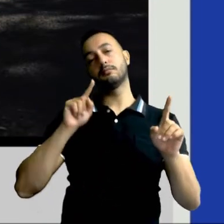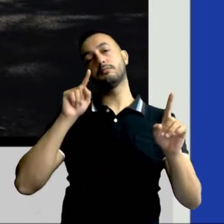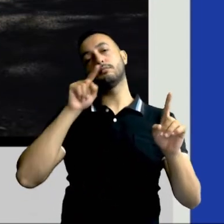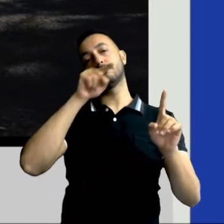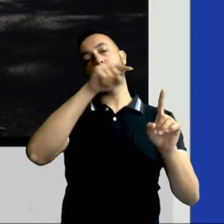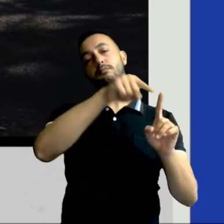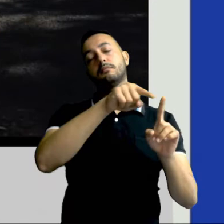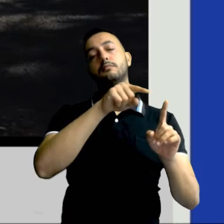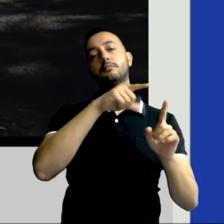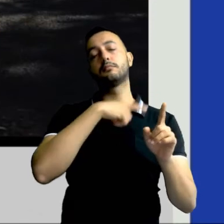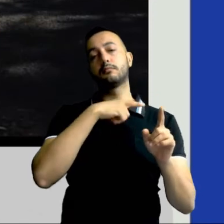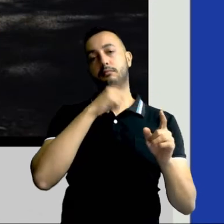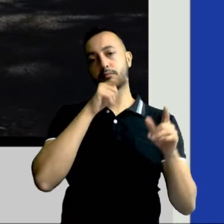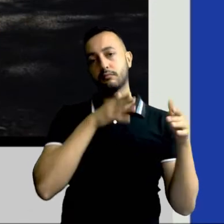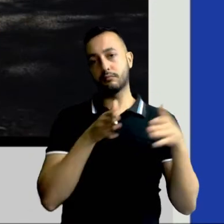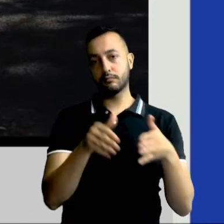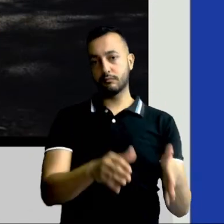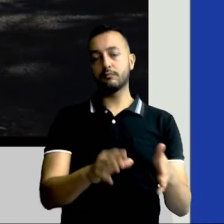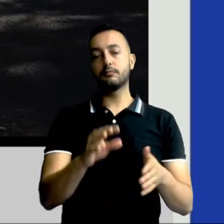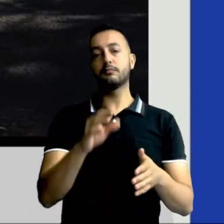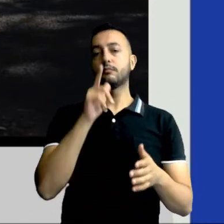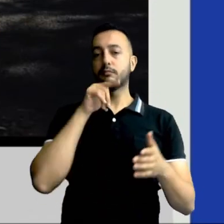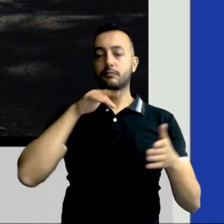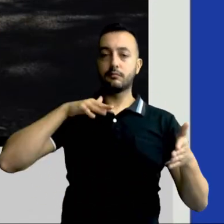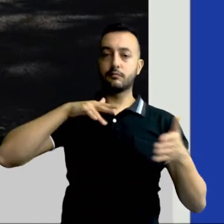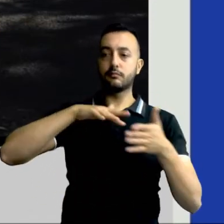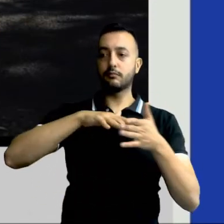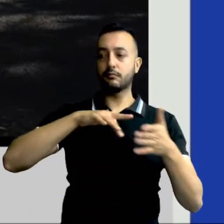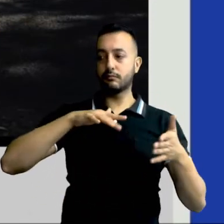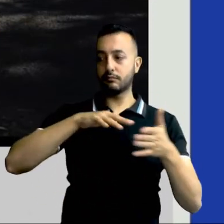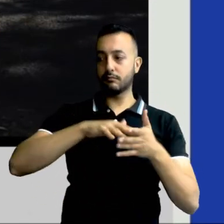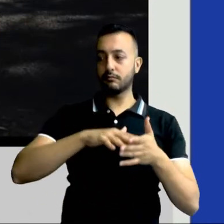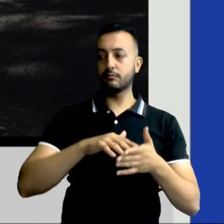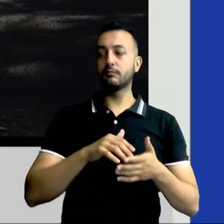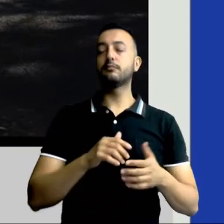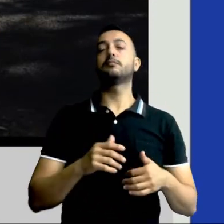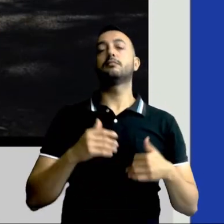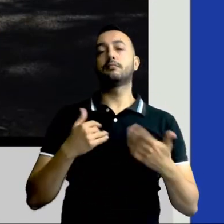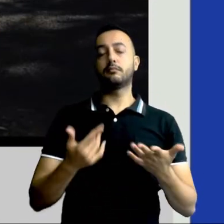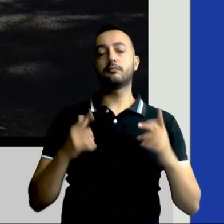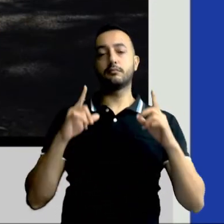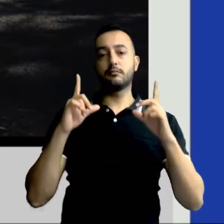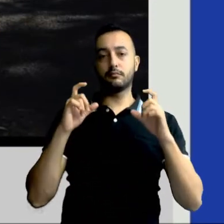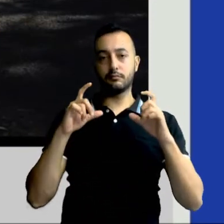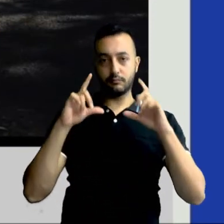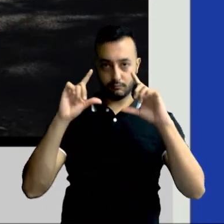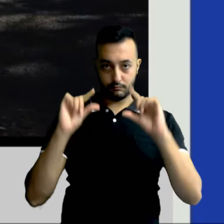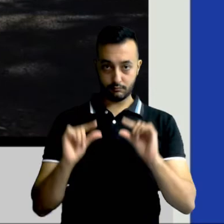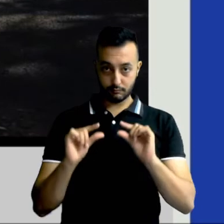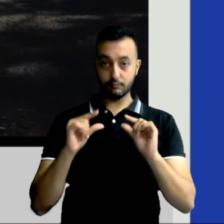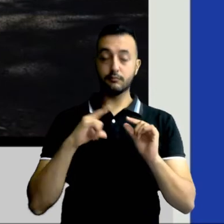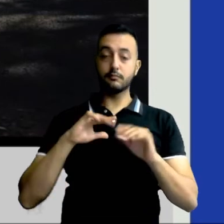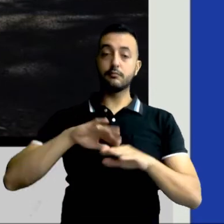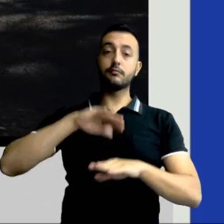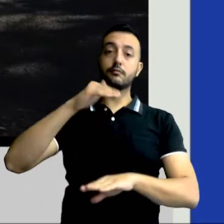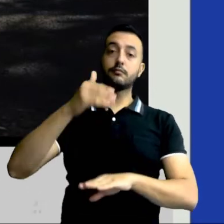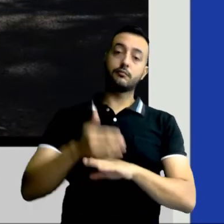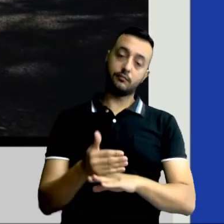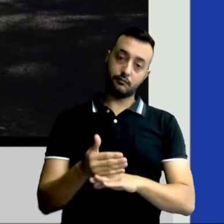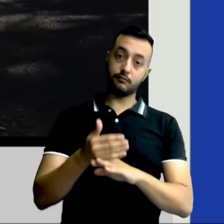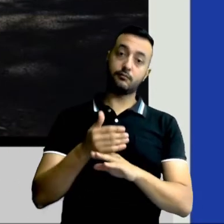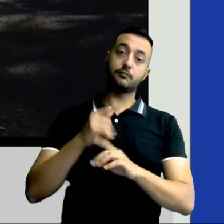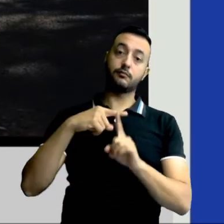fundo da imagem o Rio e tapacurá barragem só para curar tá E nessa foto mini ó aí no Monte das Tabocas